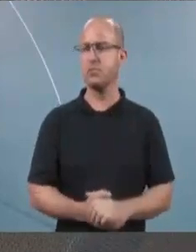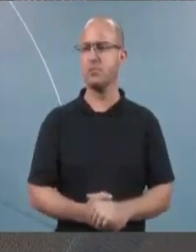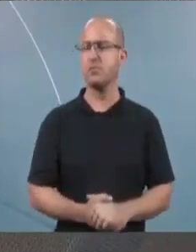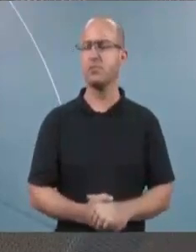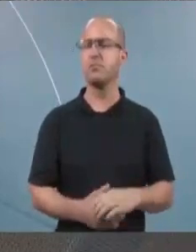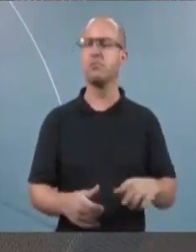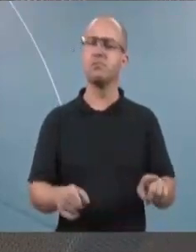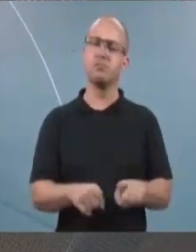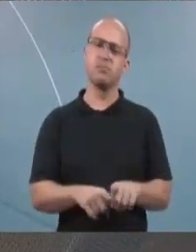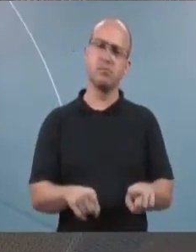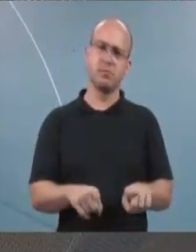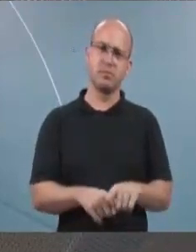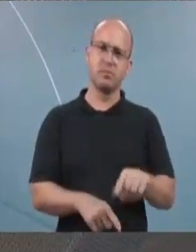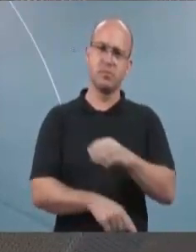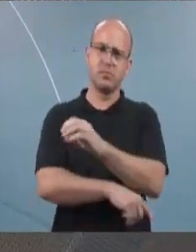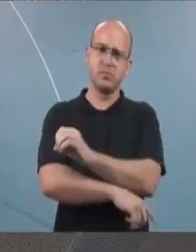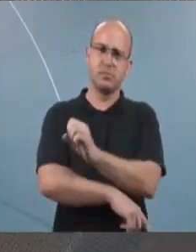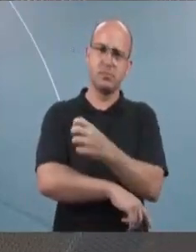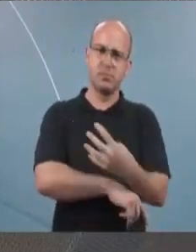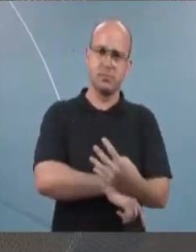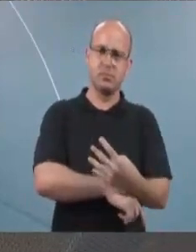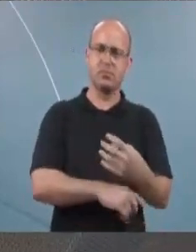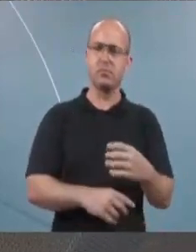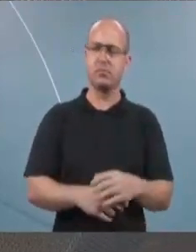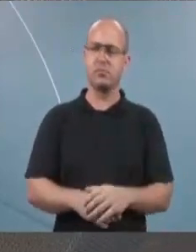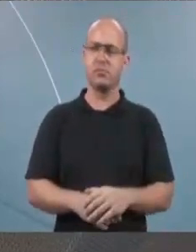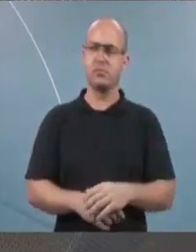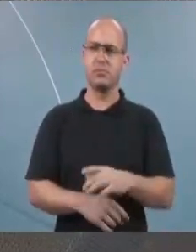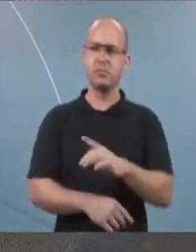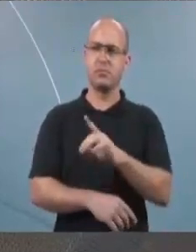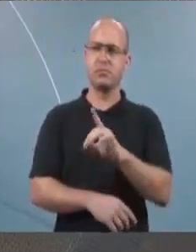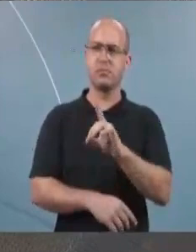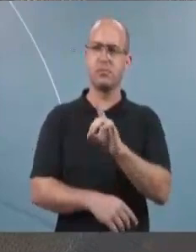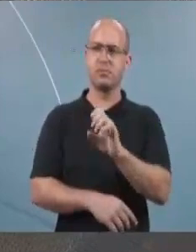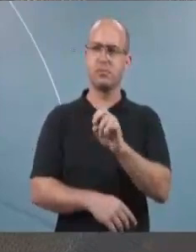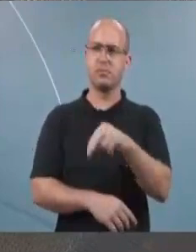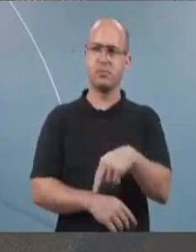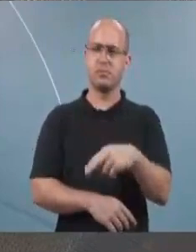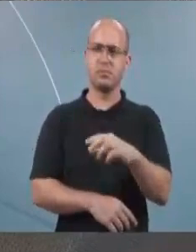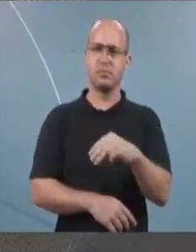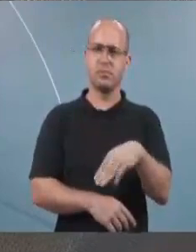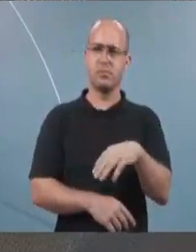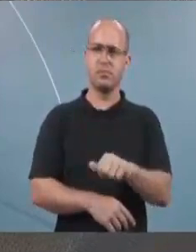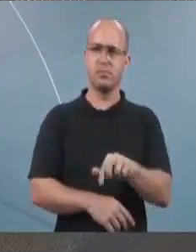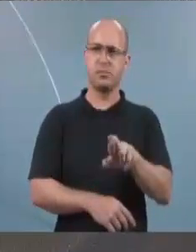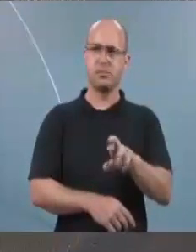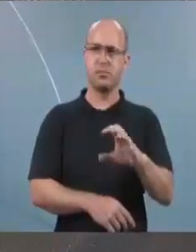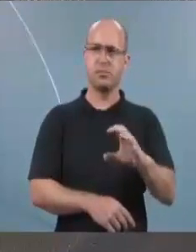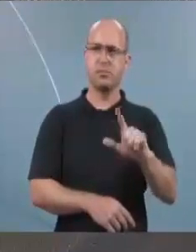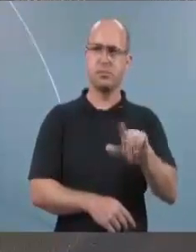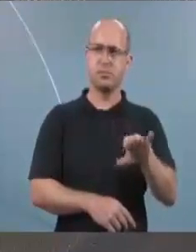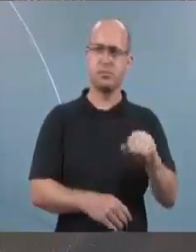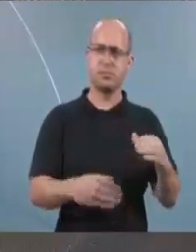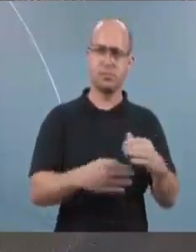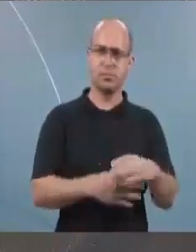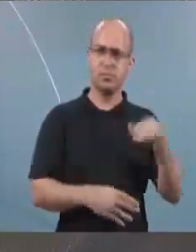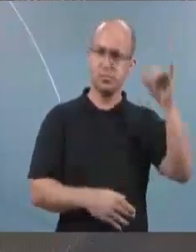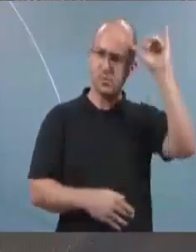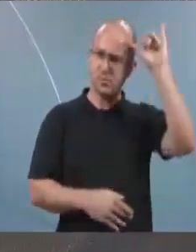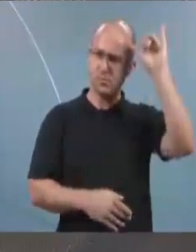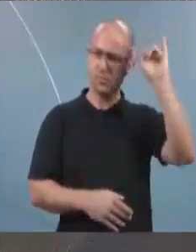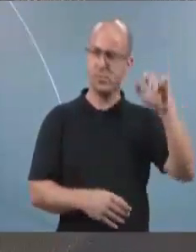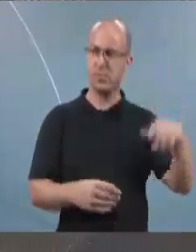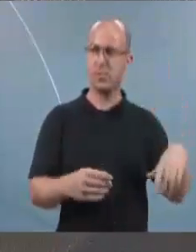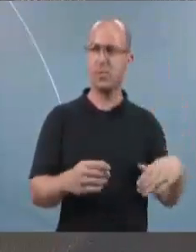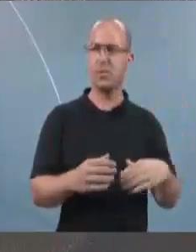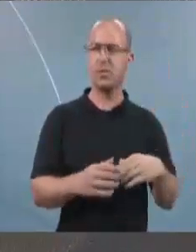incluir também a 064 que vai de Dom mar de Dom Marculino até touros e depois